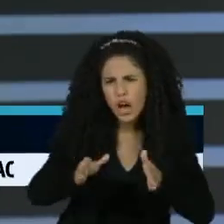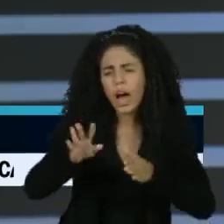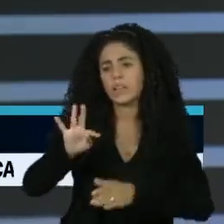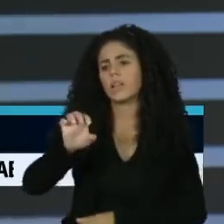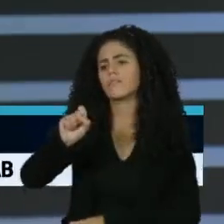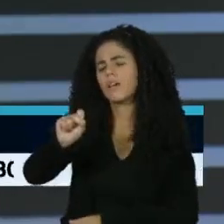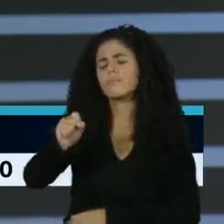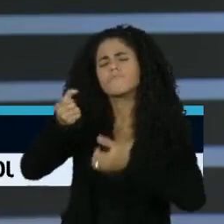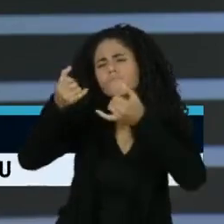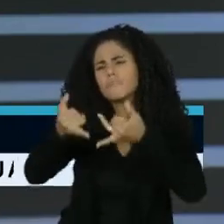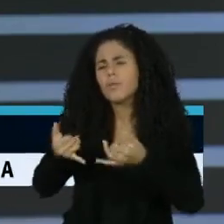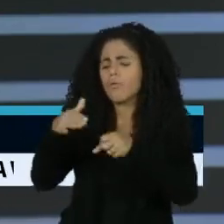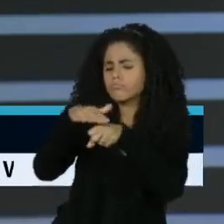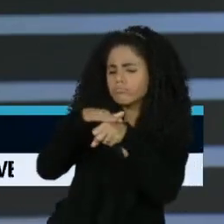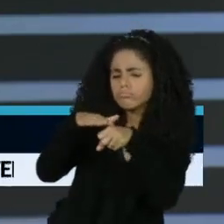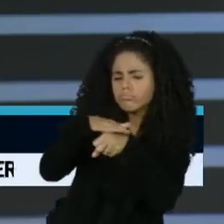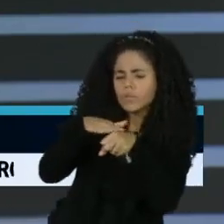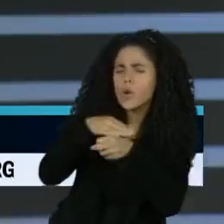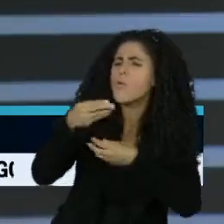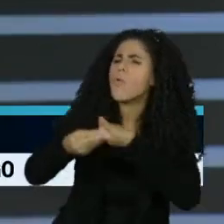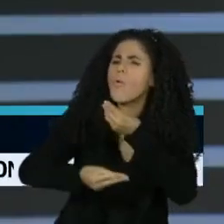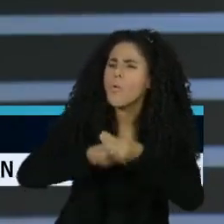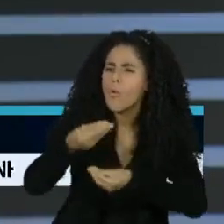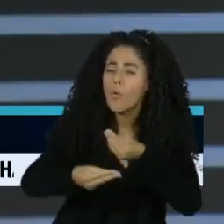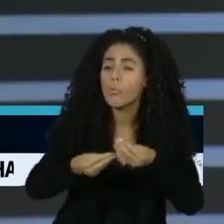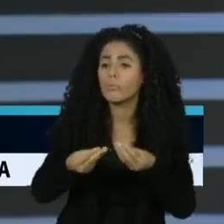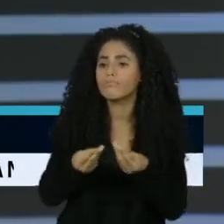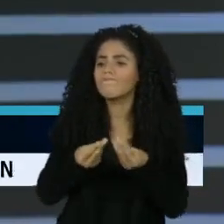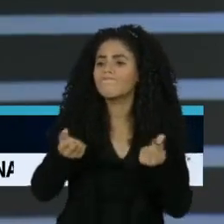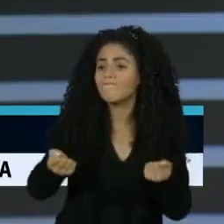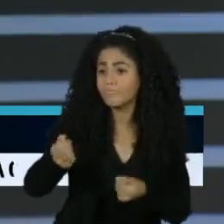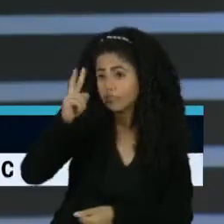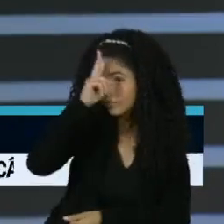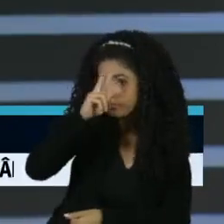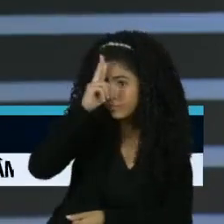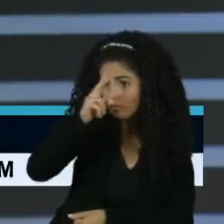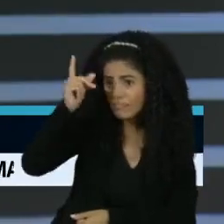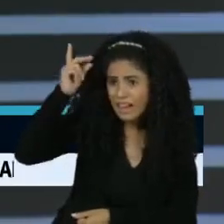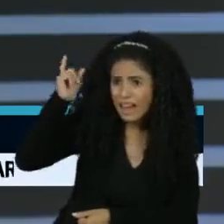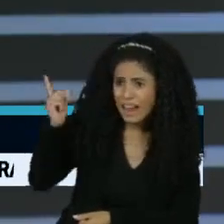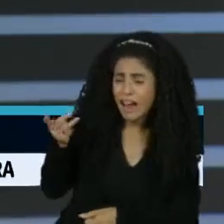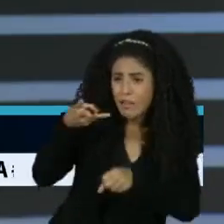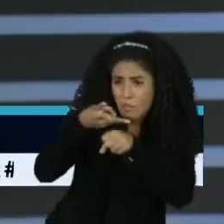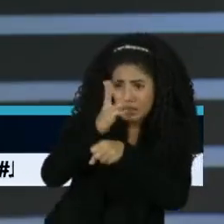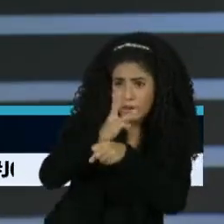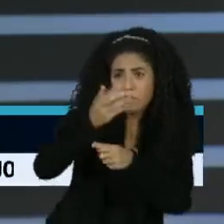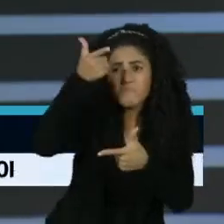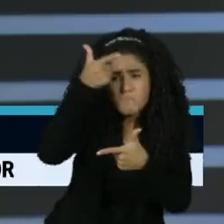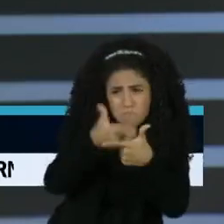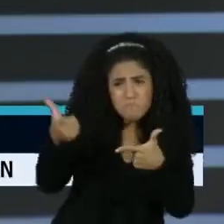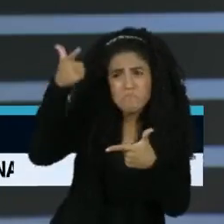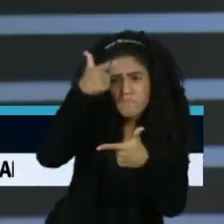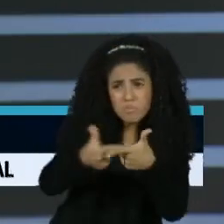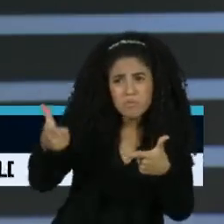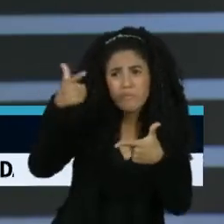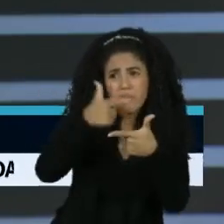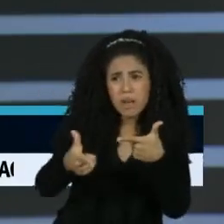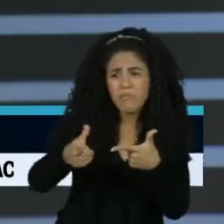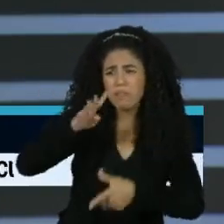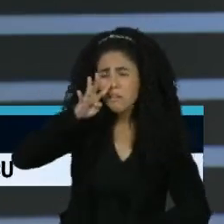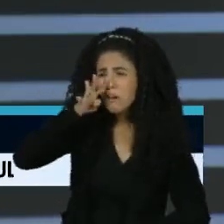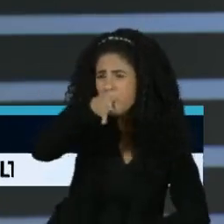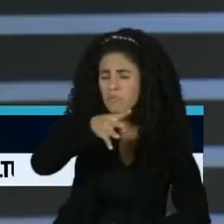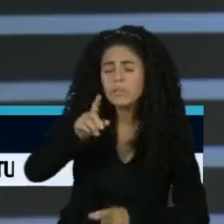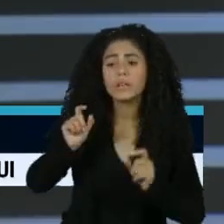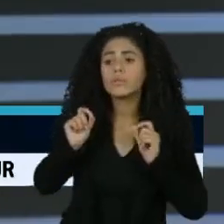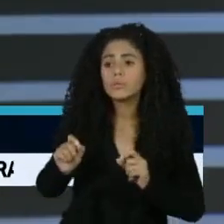bom tempo e essas conversas também lembram o que lembram que lembraram que o WhatsApp teve problemas muito graves foi acusado a